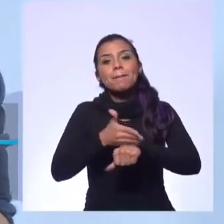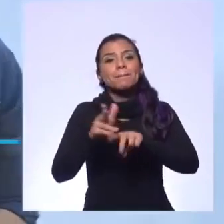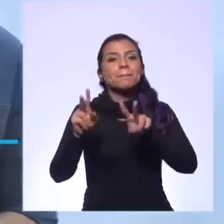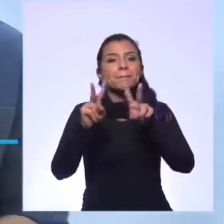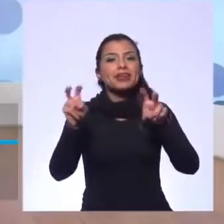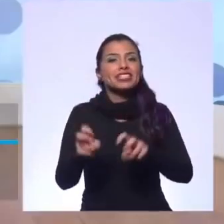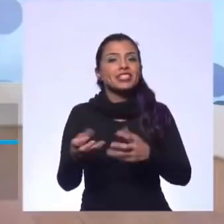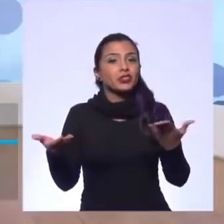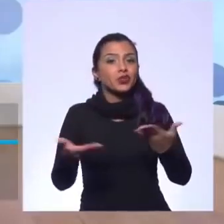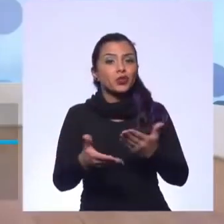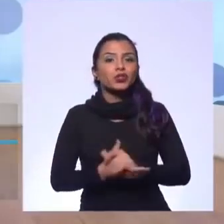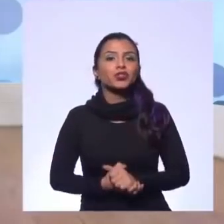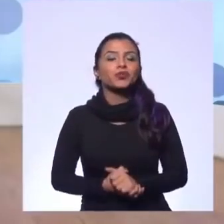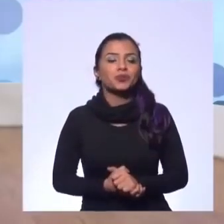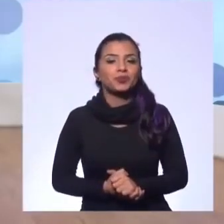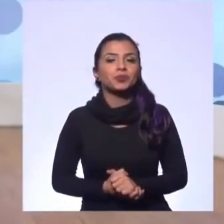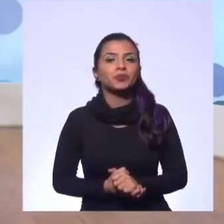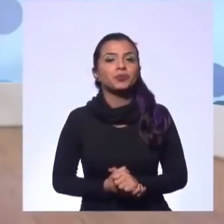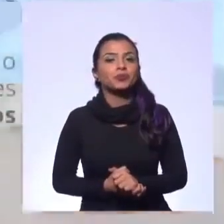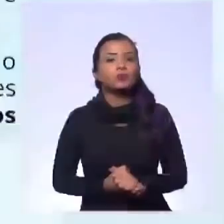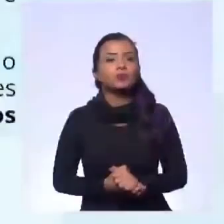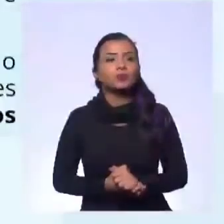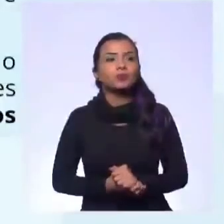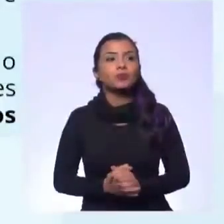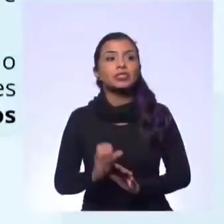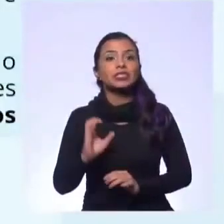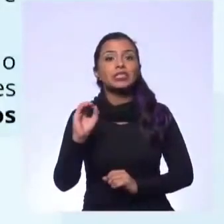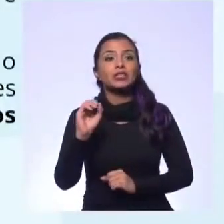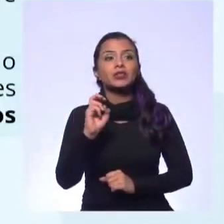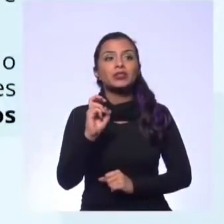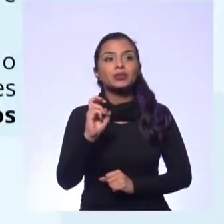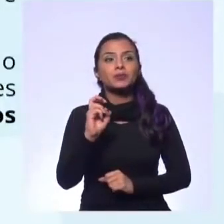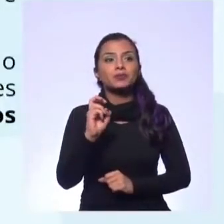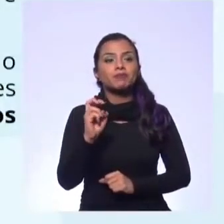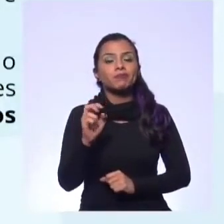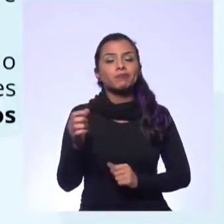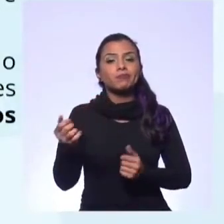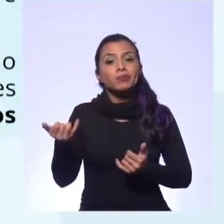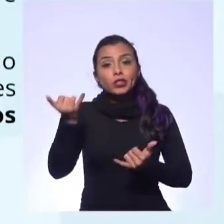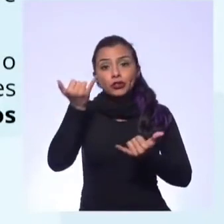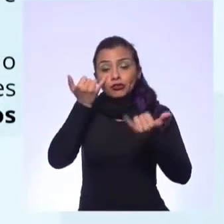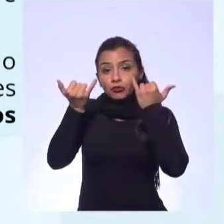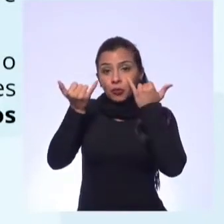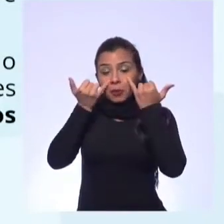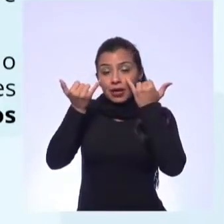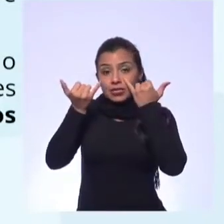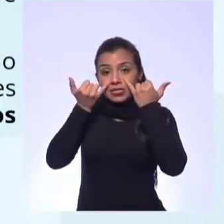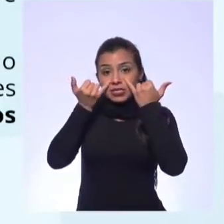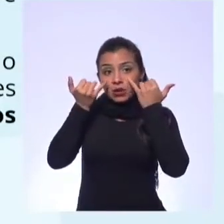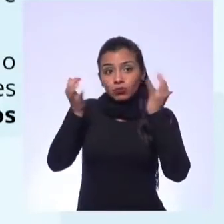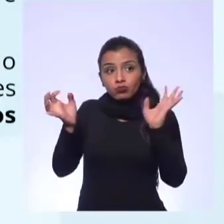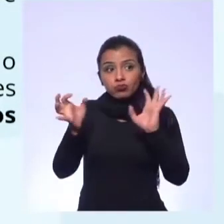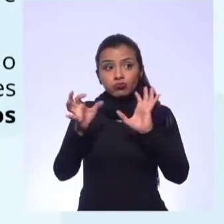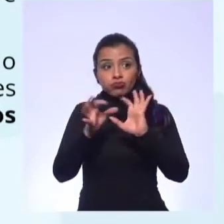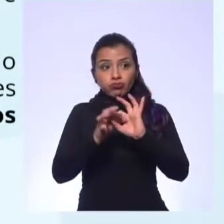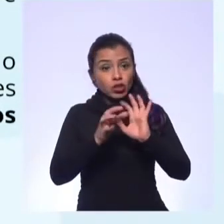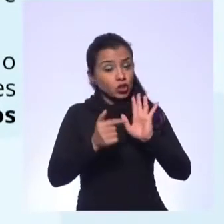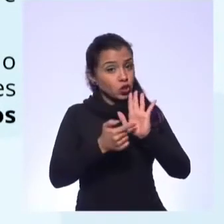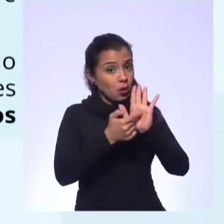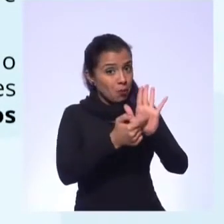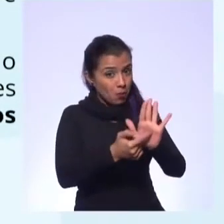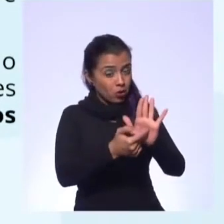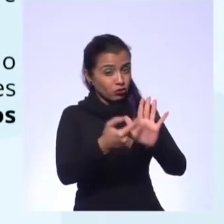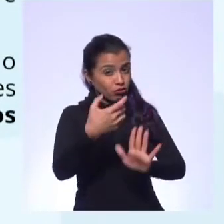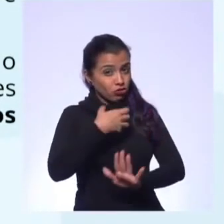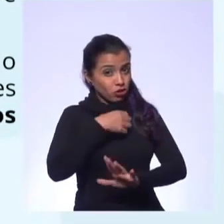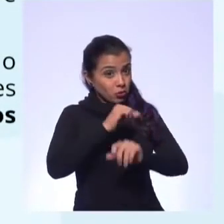Antônia, pode ler, por favor, as habilidades? Claro. 05. Inferir informações e relações que não aparecem de modo